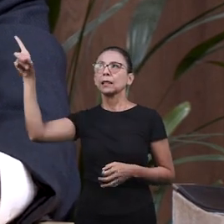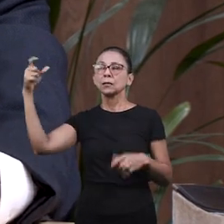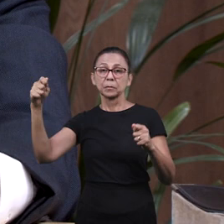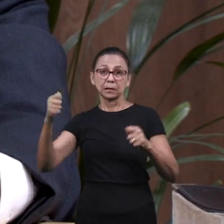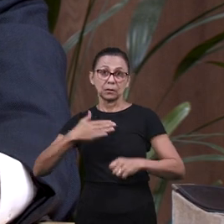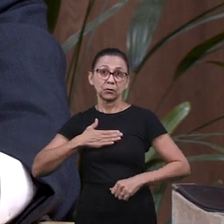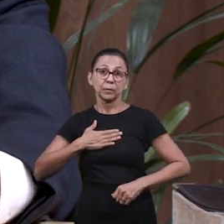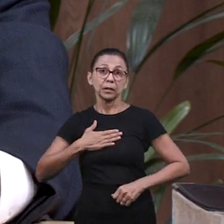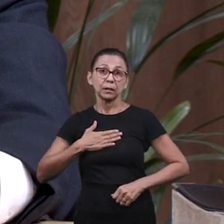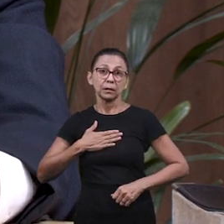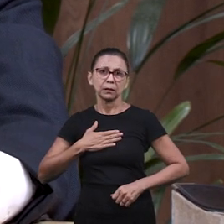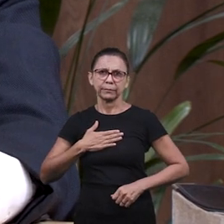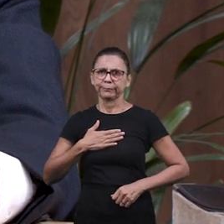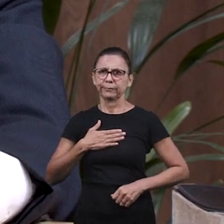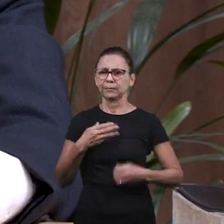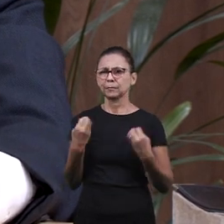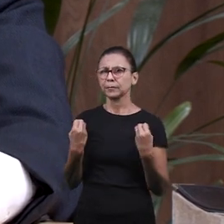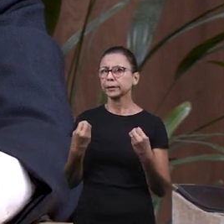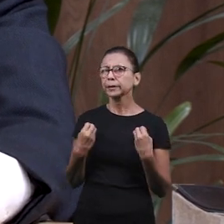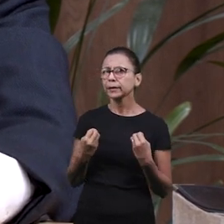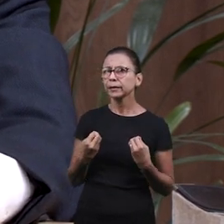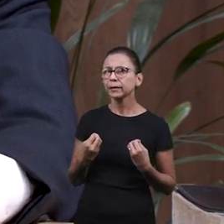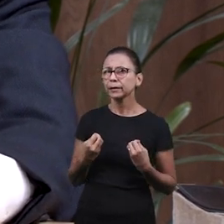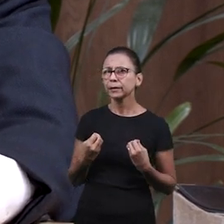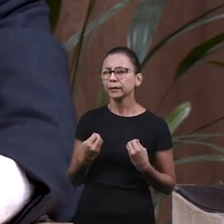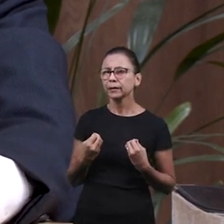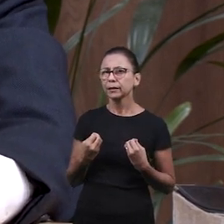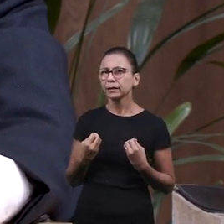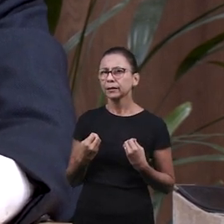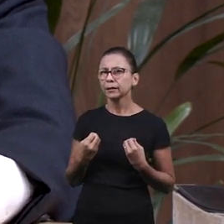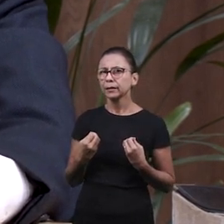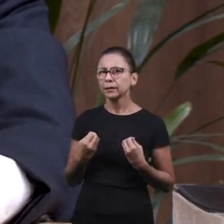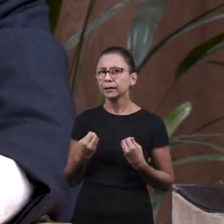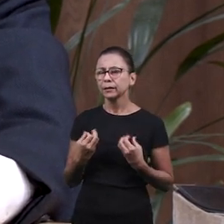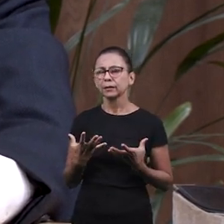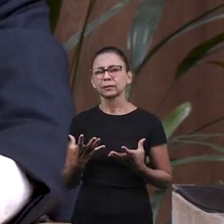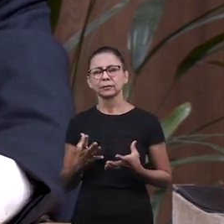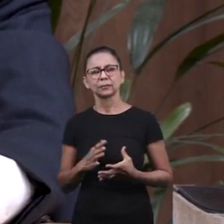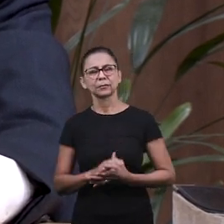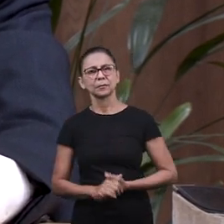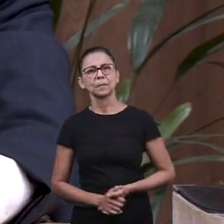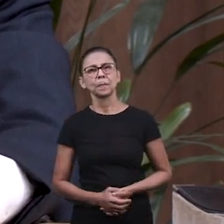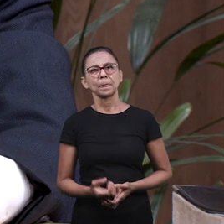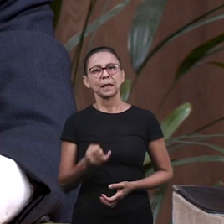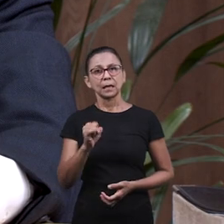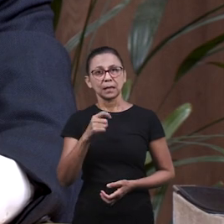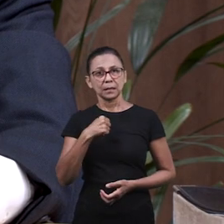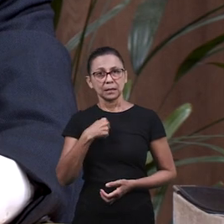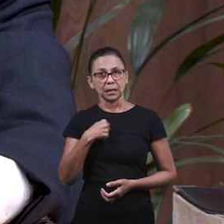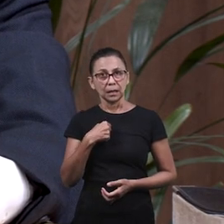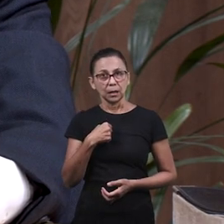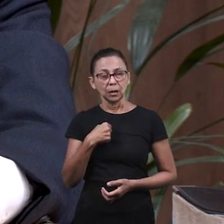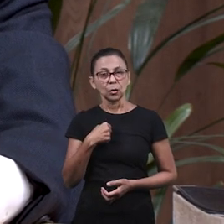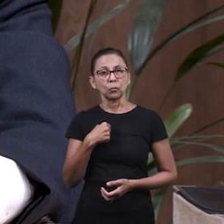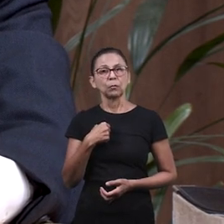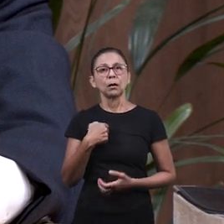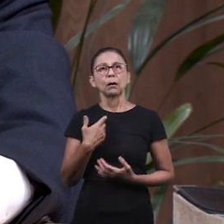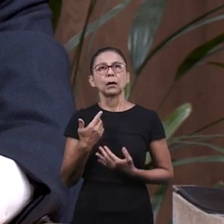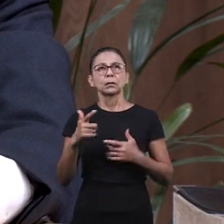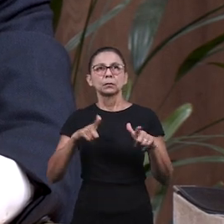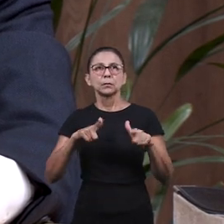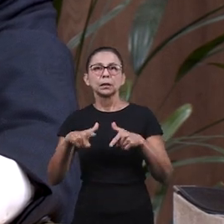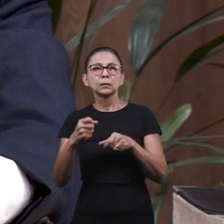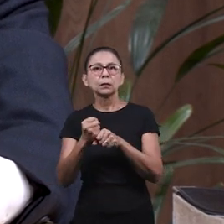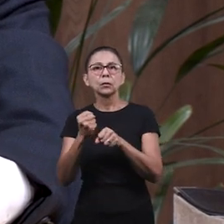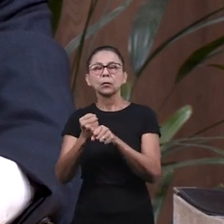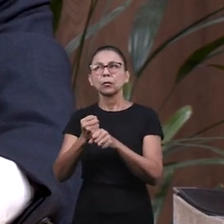mim para quê? Né? Então, quando eu estou fazendo alguma coisa, eu estou fazendo em prol do homem. Glória a